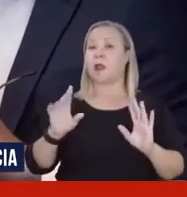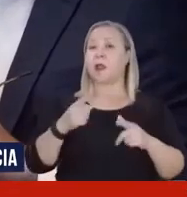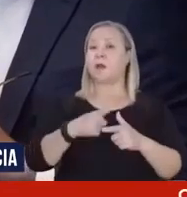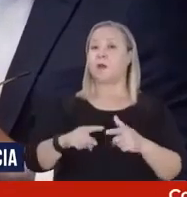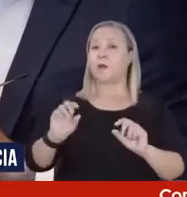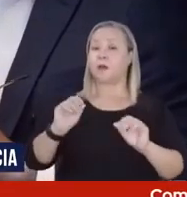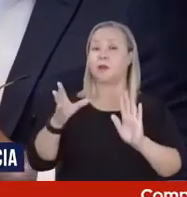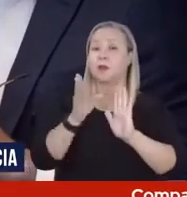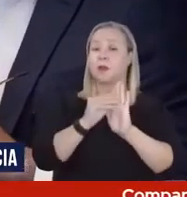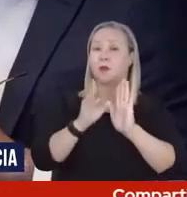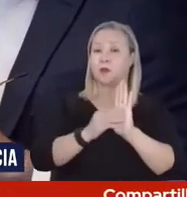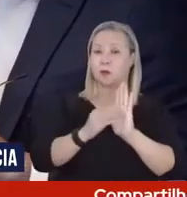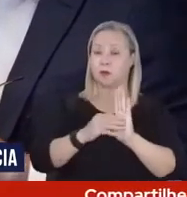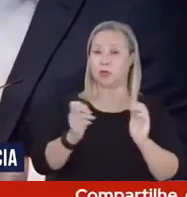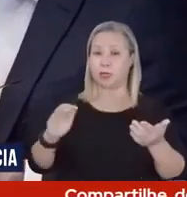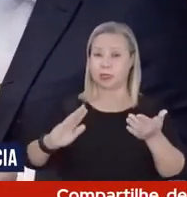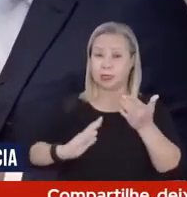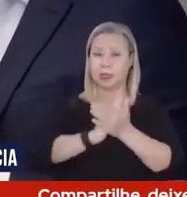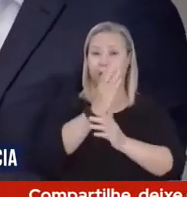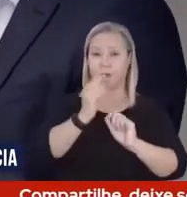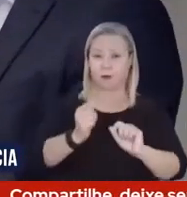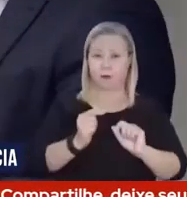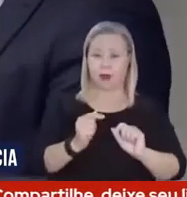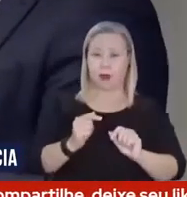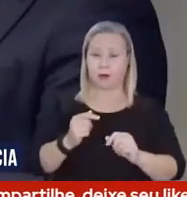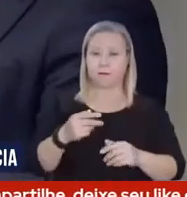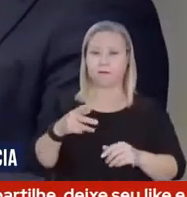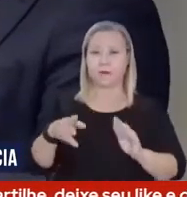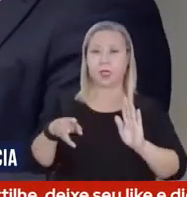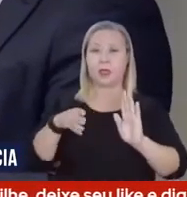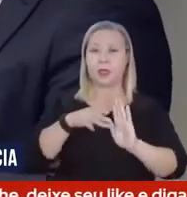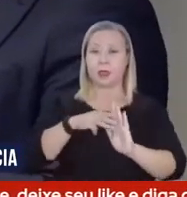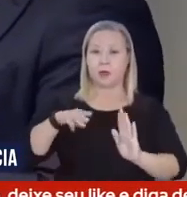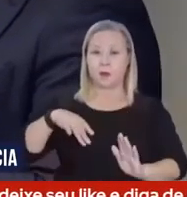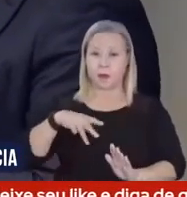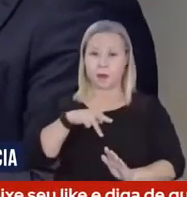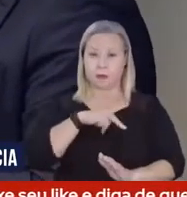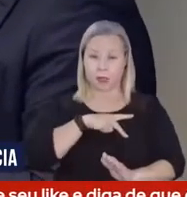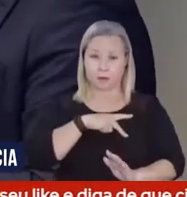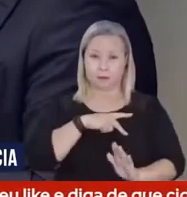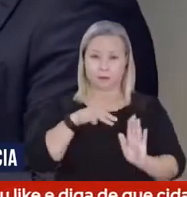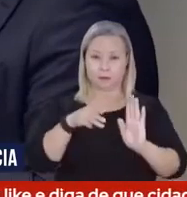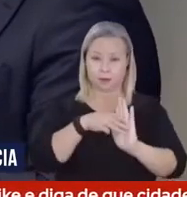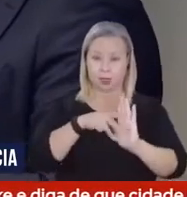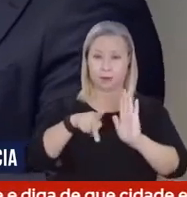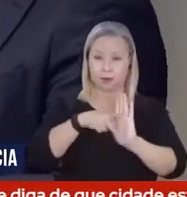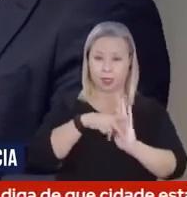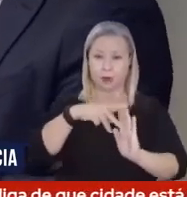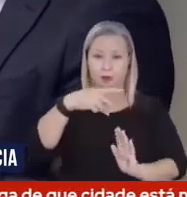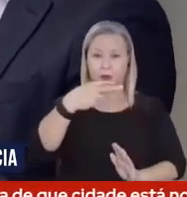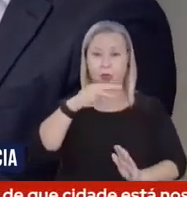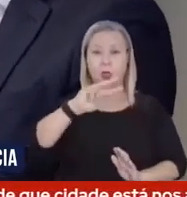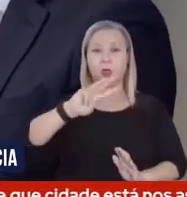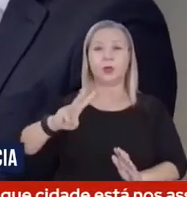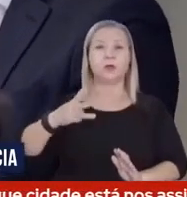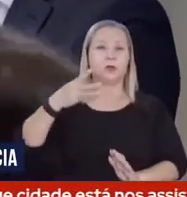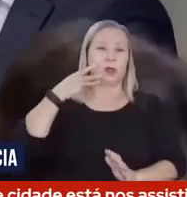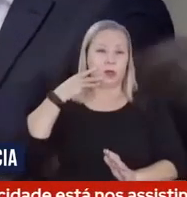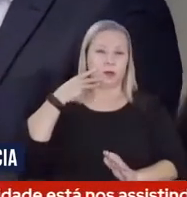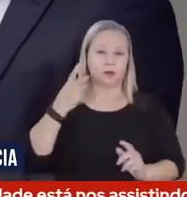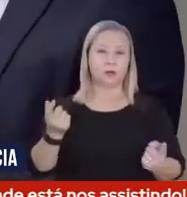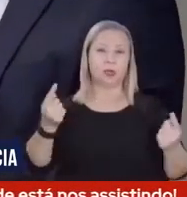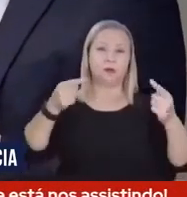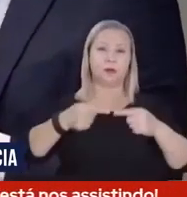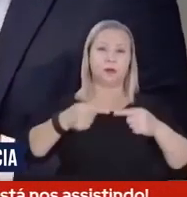provisória 795, que ficou conhecida como MP do Trilhão, que eles, na verdade, fizeram o inverso do que o senhor fez. O senhor criou uma política de geração de empregos